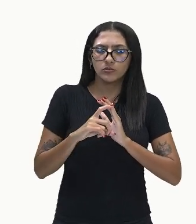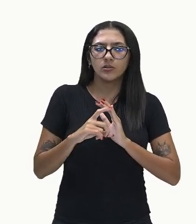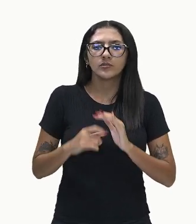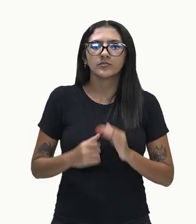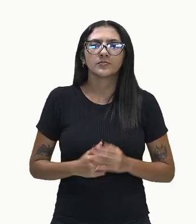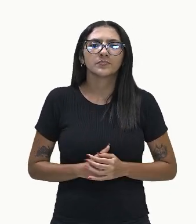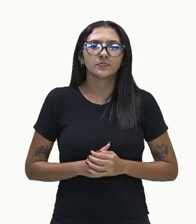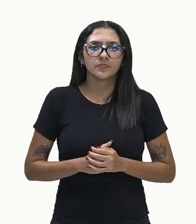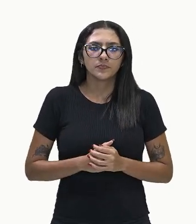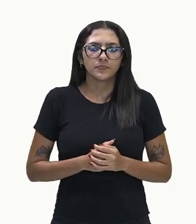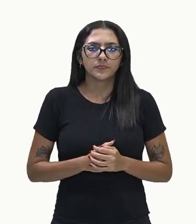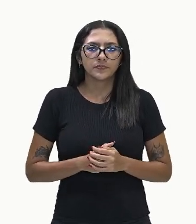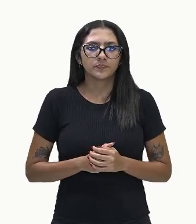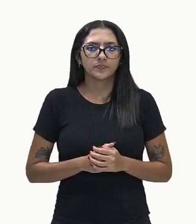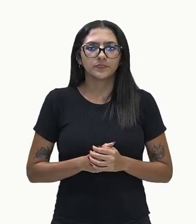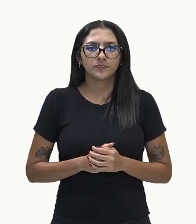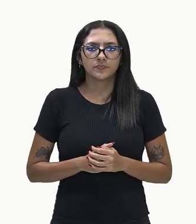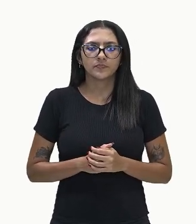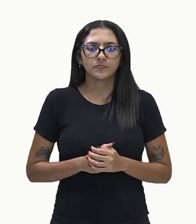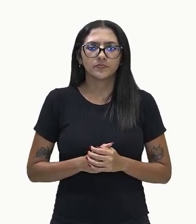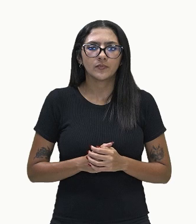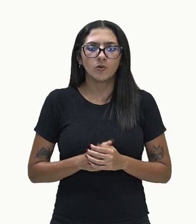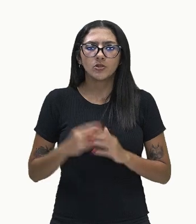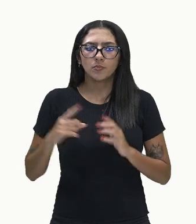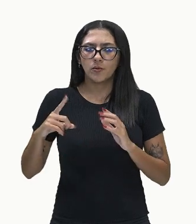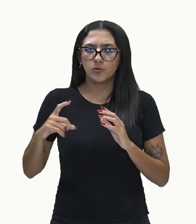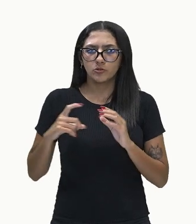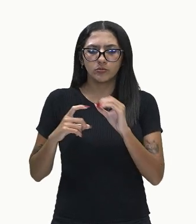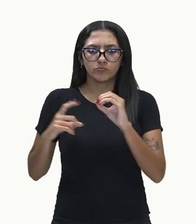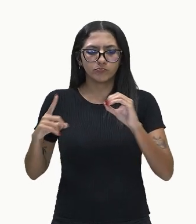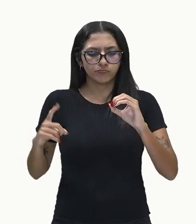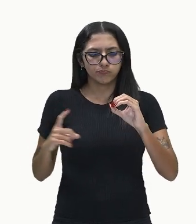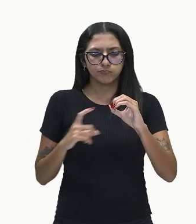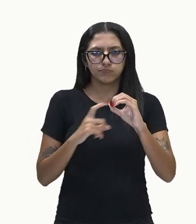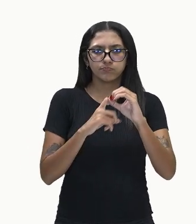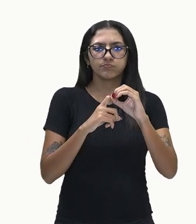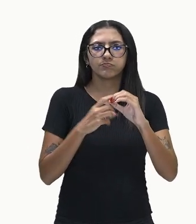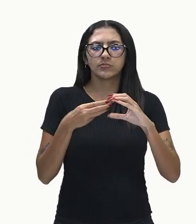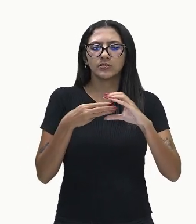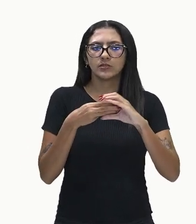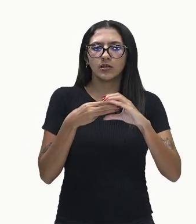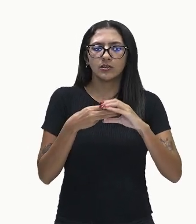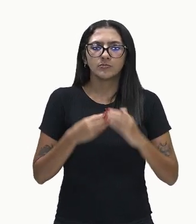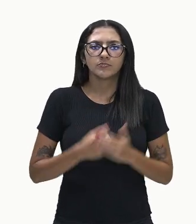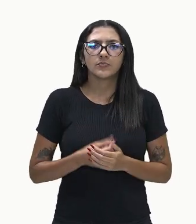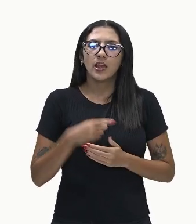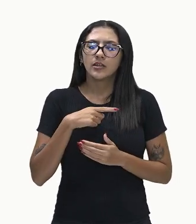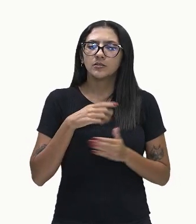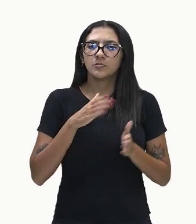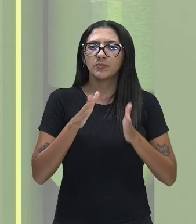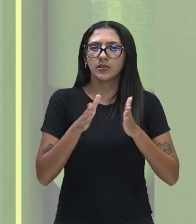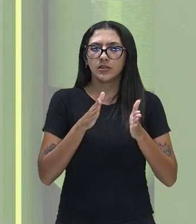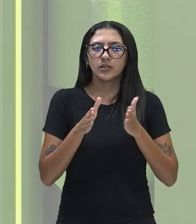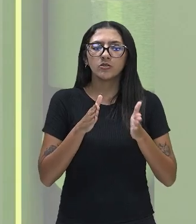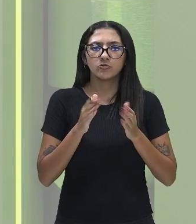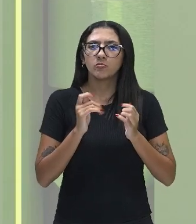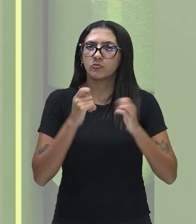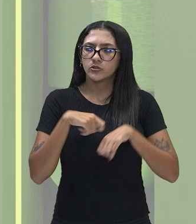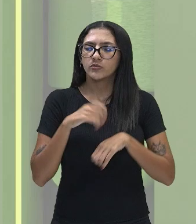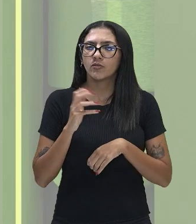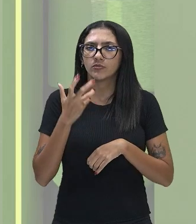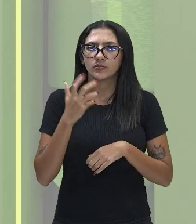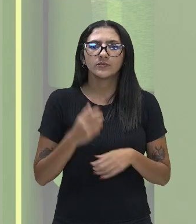os espermatozoides vão encontrar essa célula. É um período que pode ocorrer a